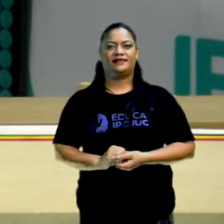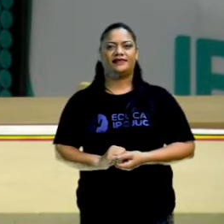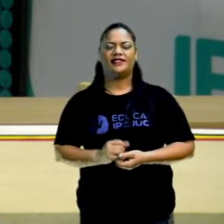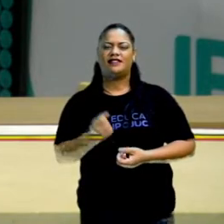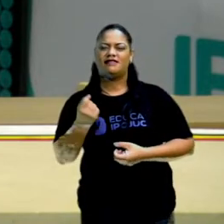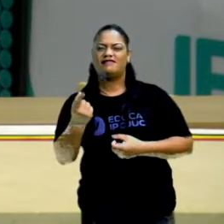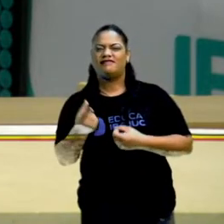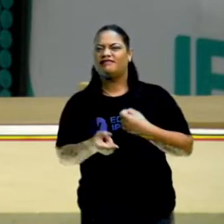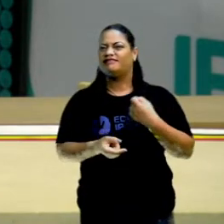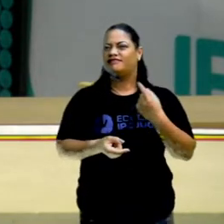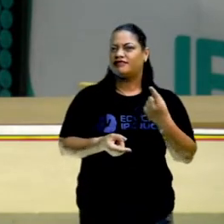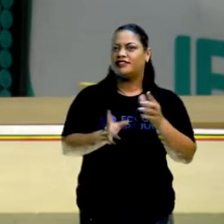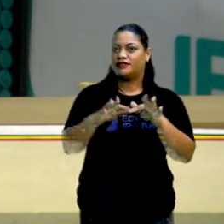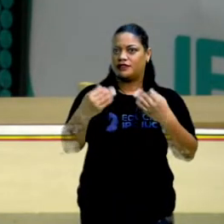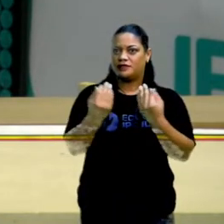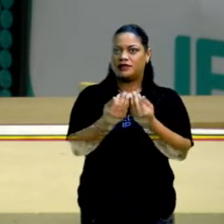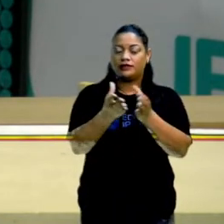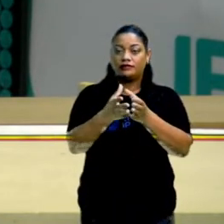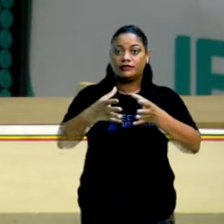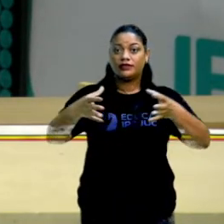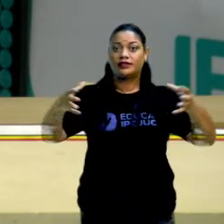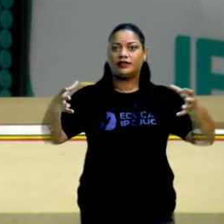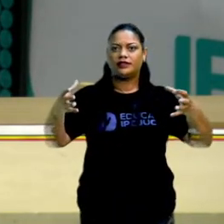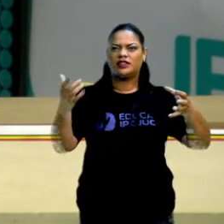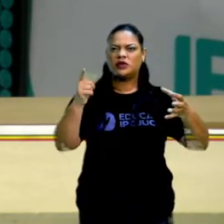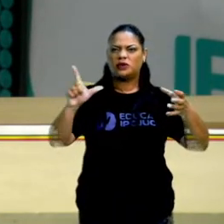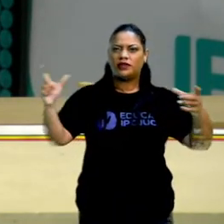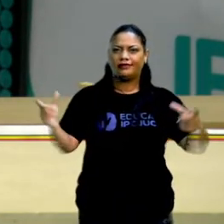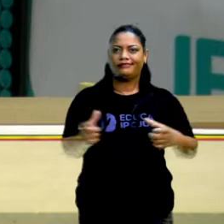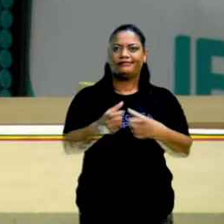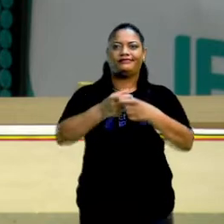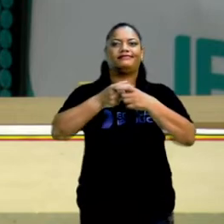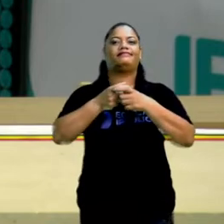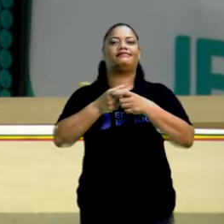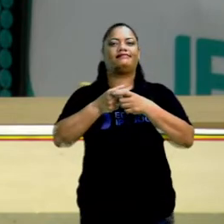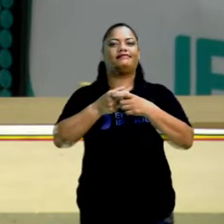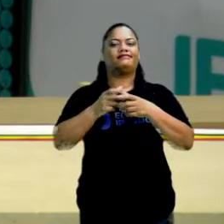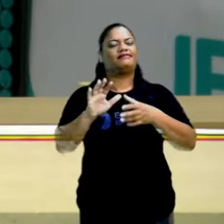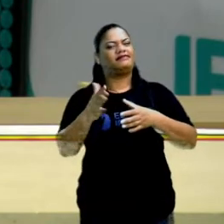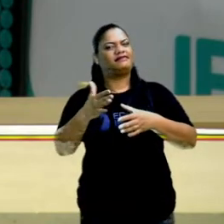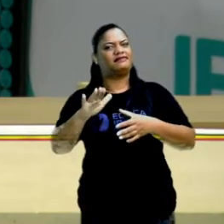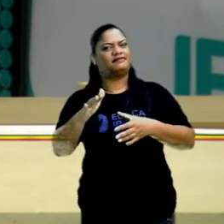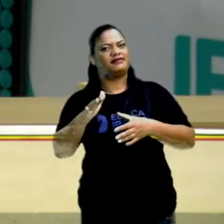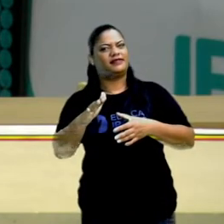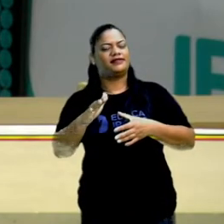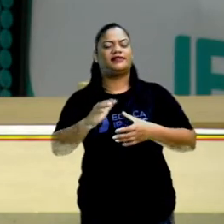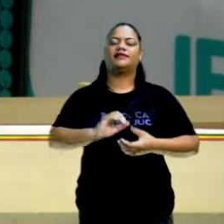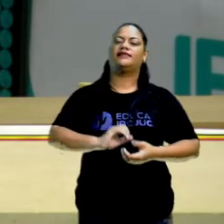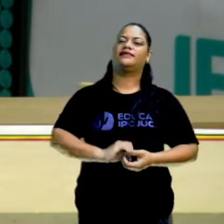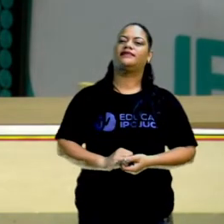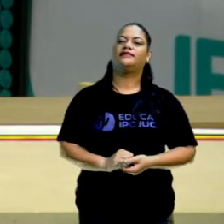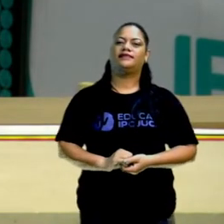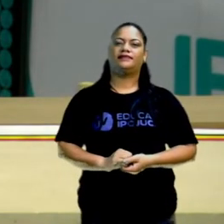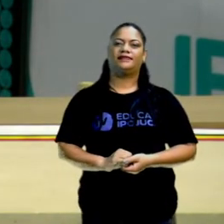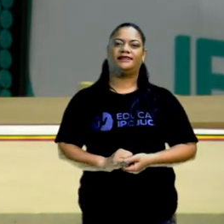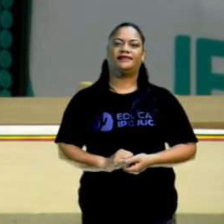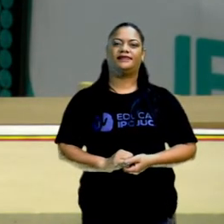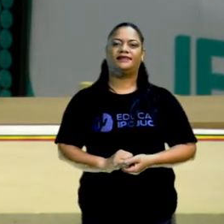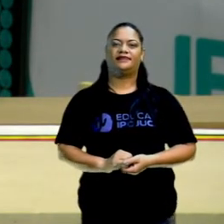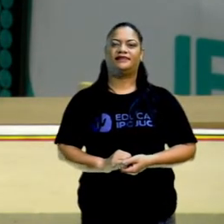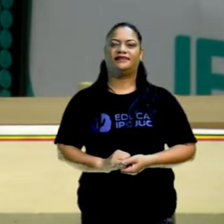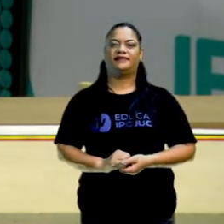Algumas famílias são bem grandes, outras são médias e outras são bem pequenas.